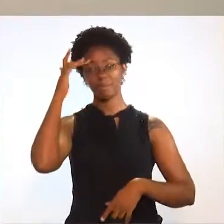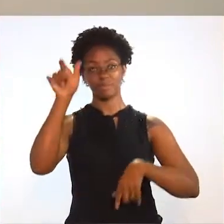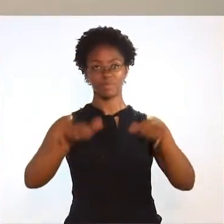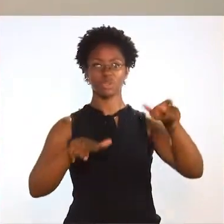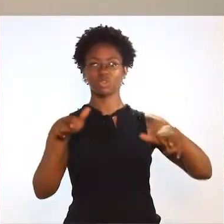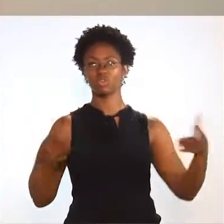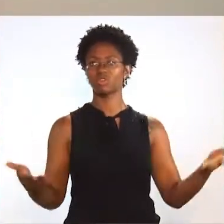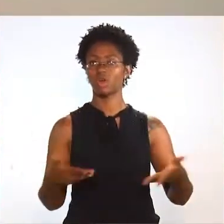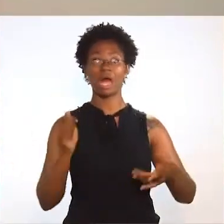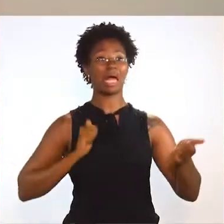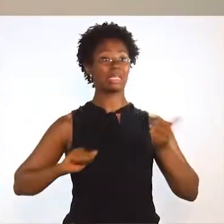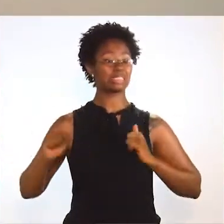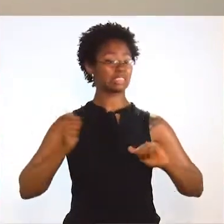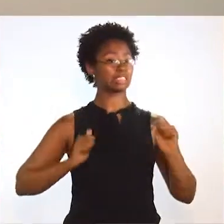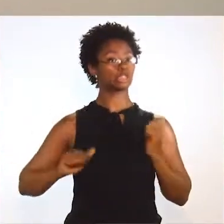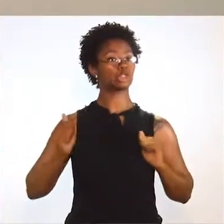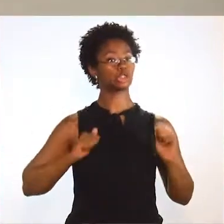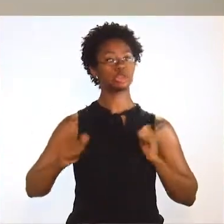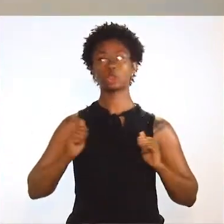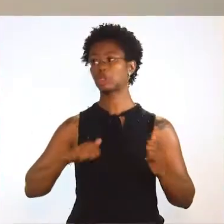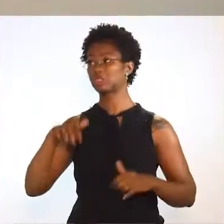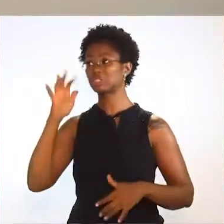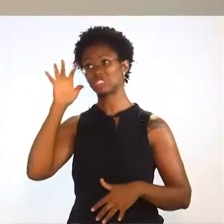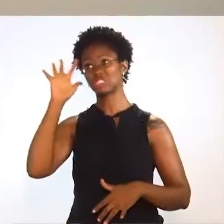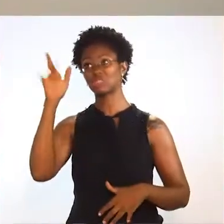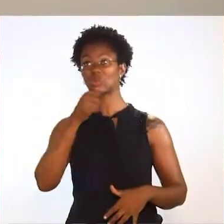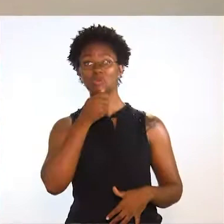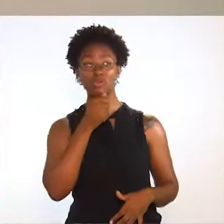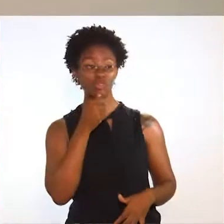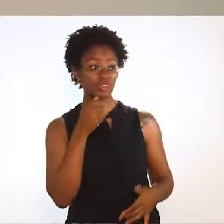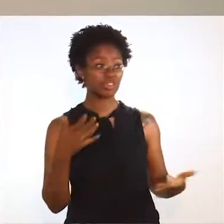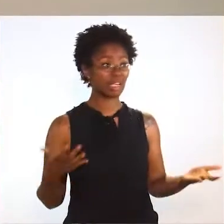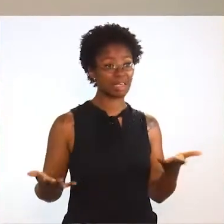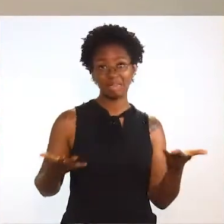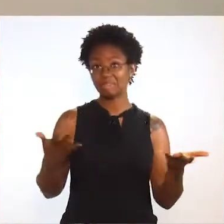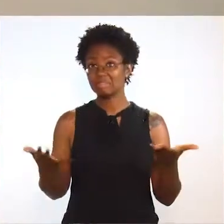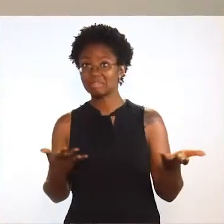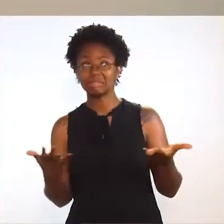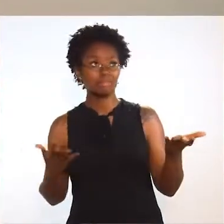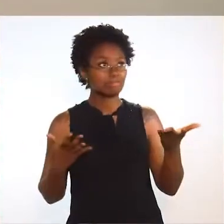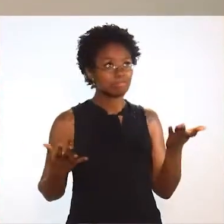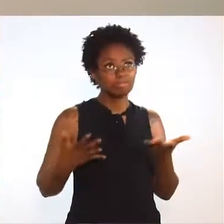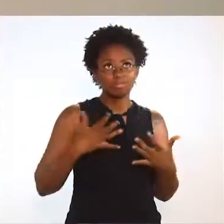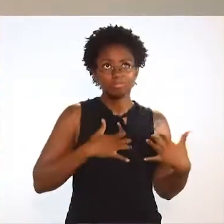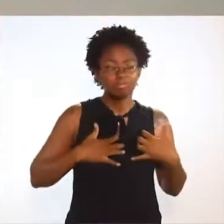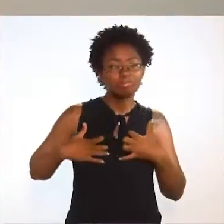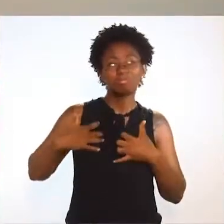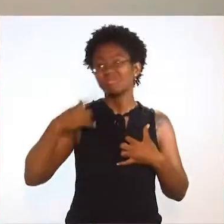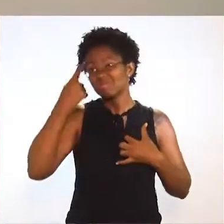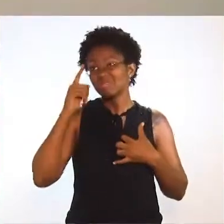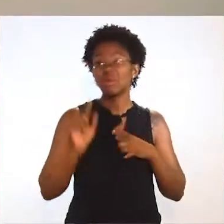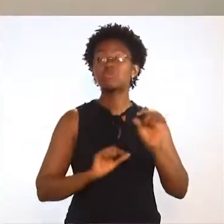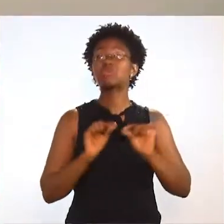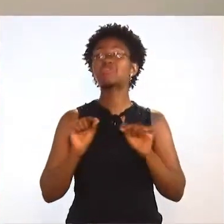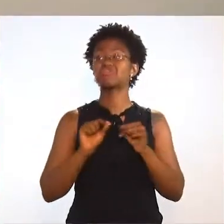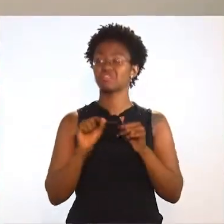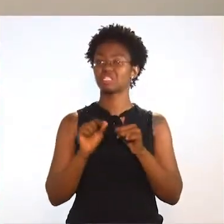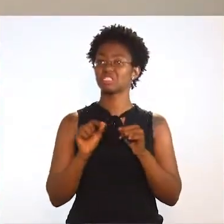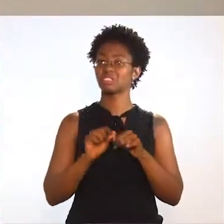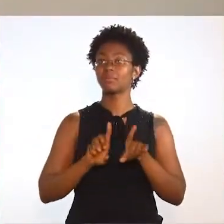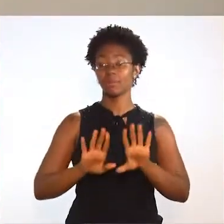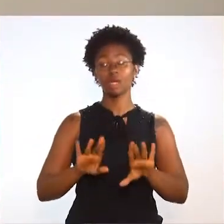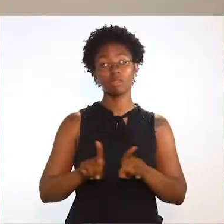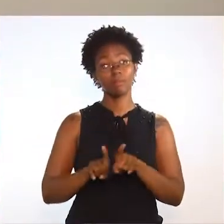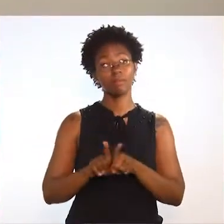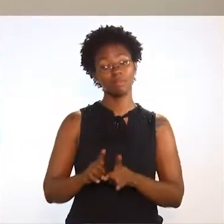momento, que estavam ansiosas, meio sem perspectivas, meio sem rumo, né? E também muito sobrecarregados por